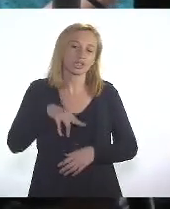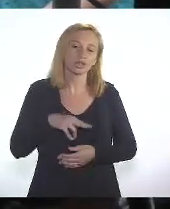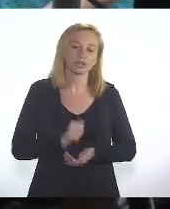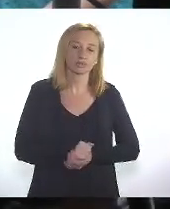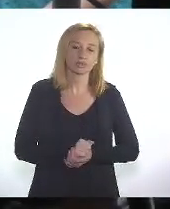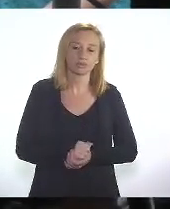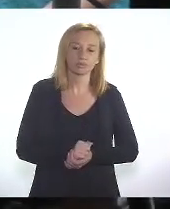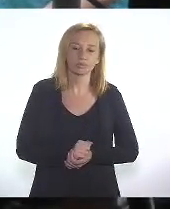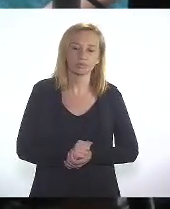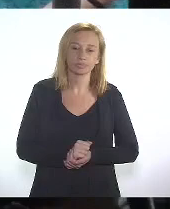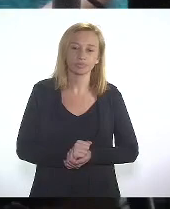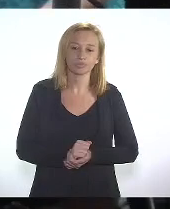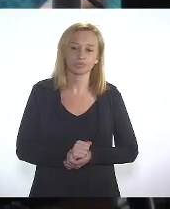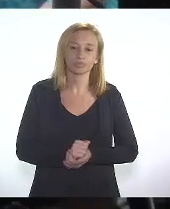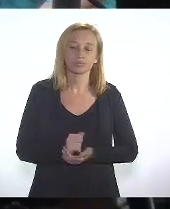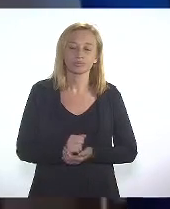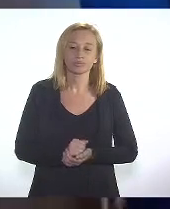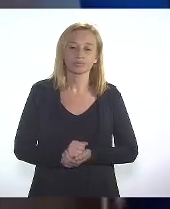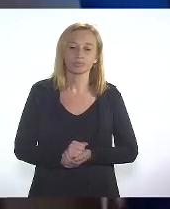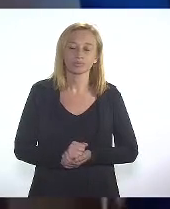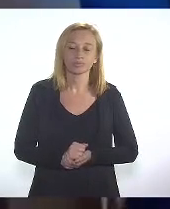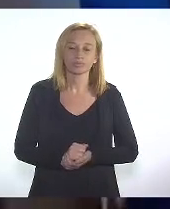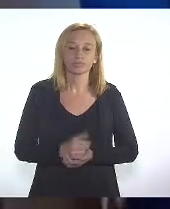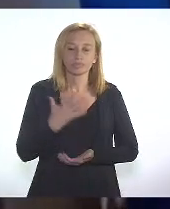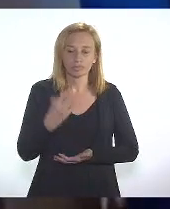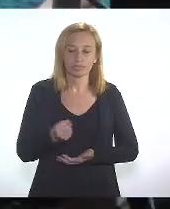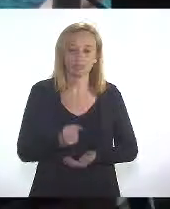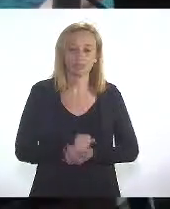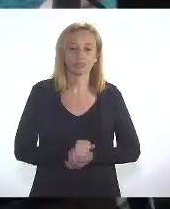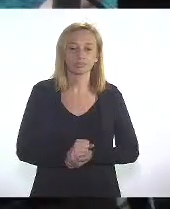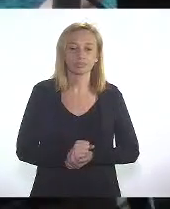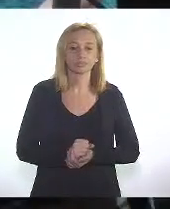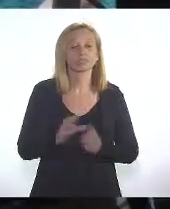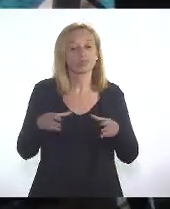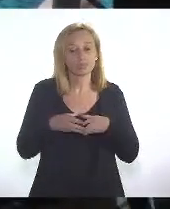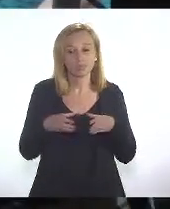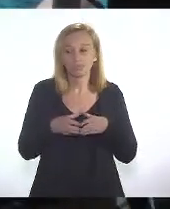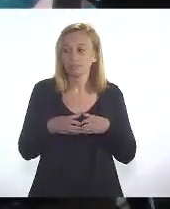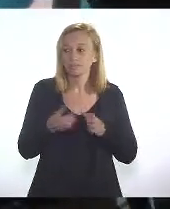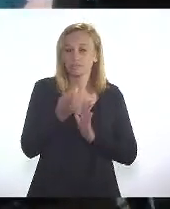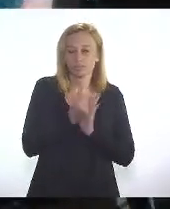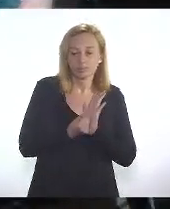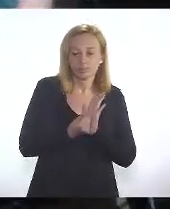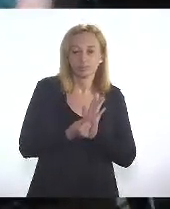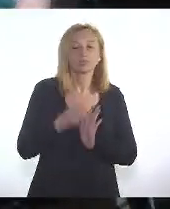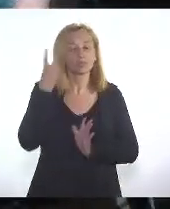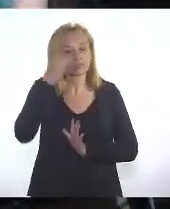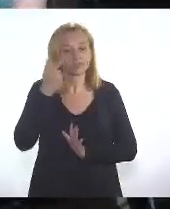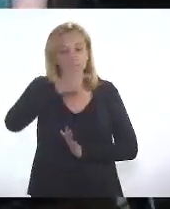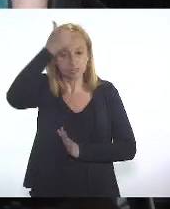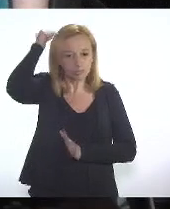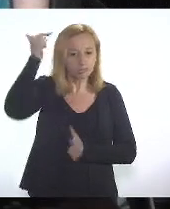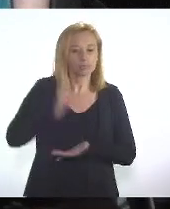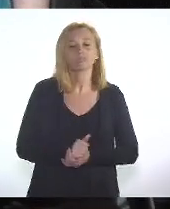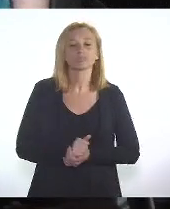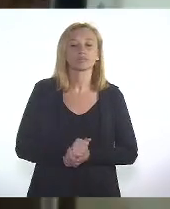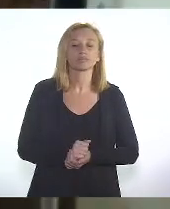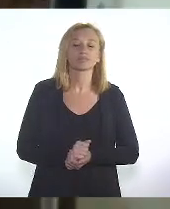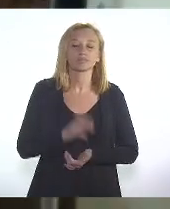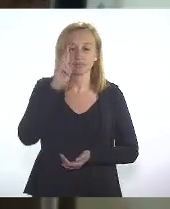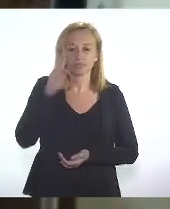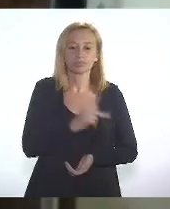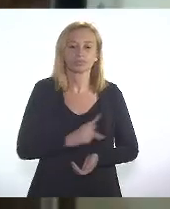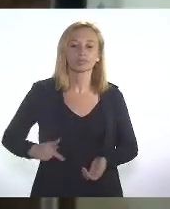Ferreirinha. Presidente, o parecer também é favorável. Pela Comissão de Orçamento, deputado Luiz Paulo. Senhor